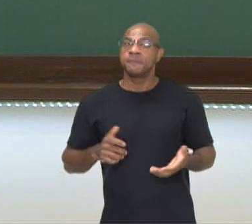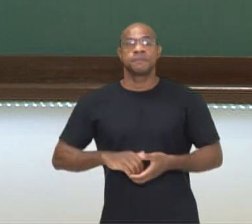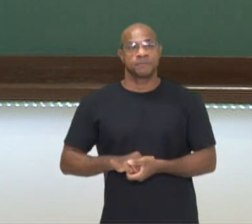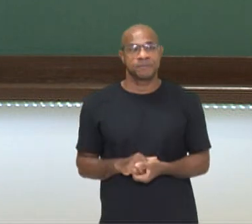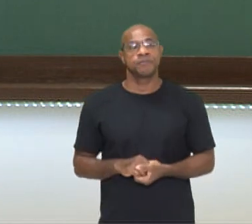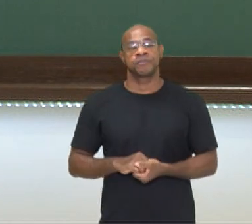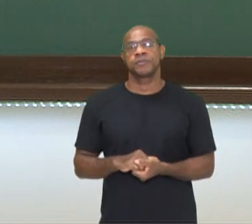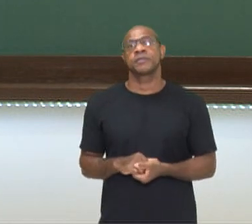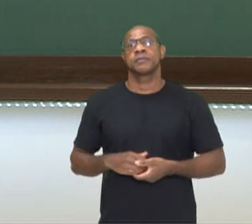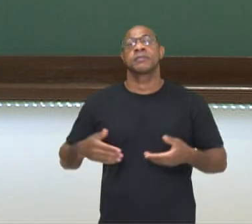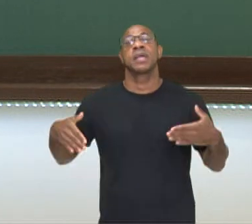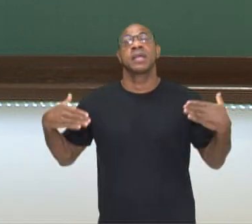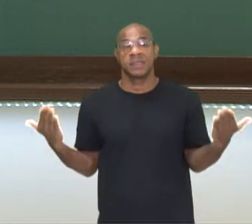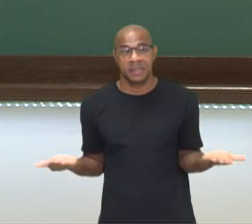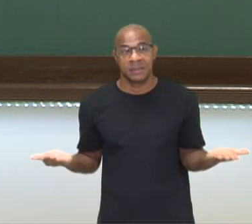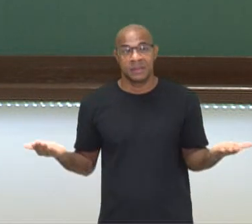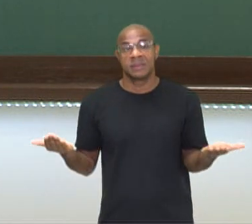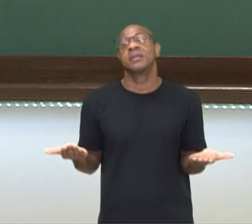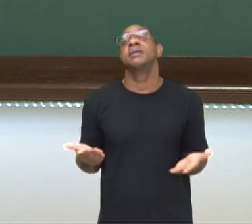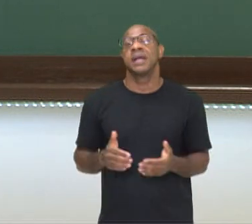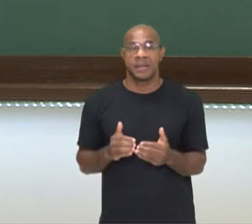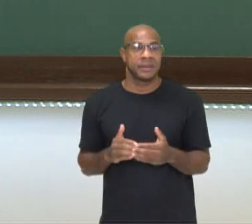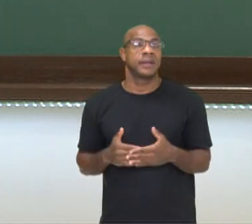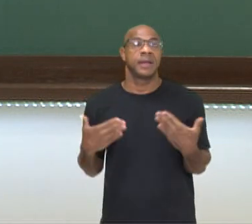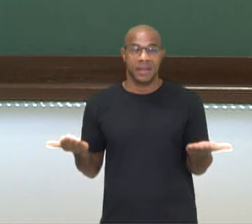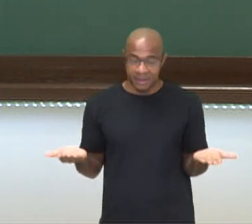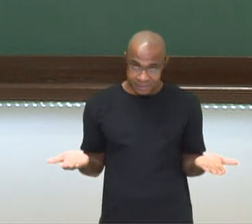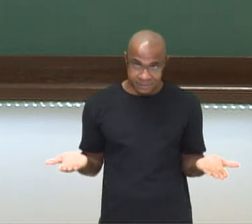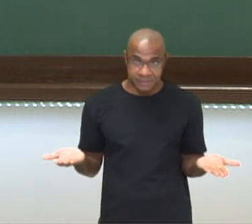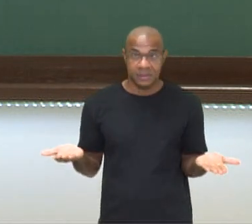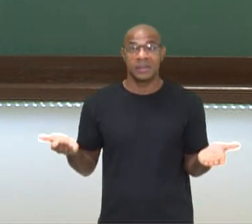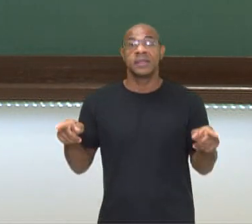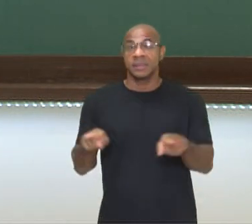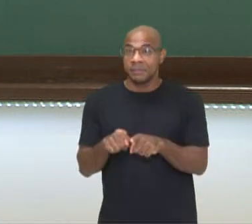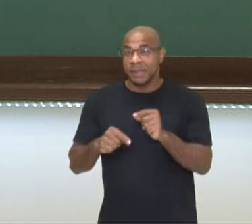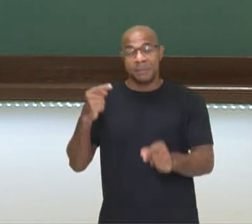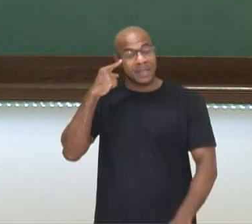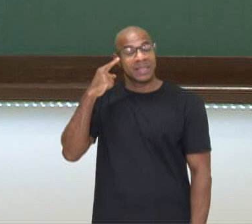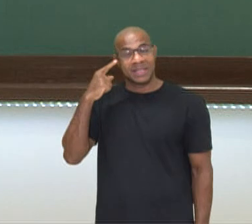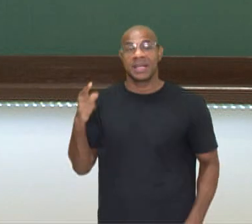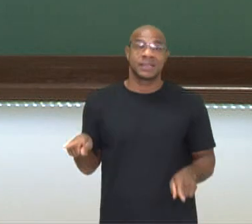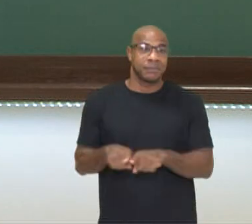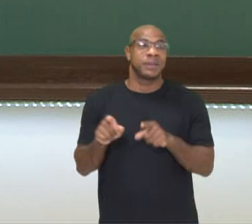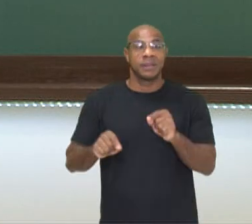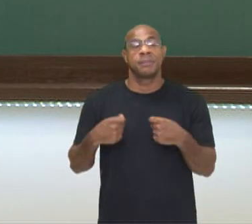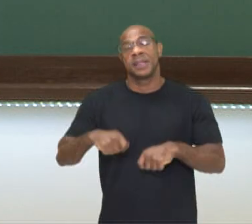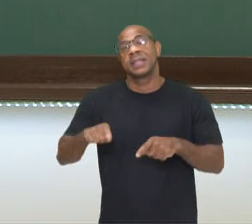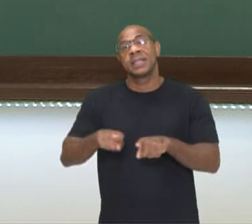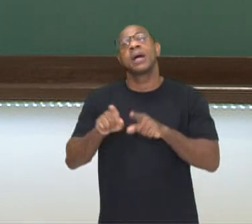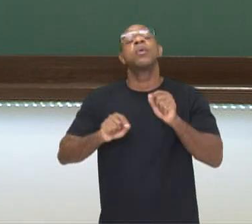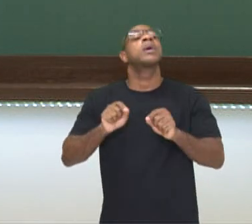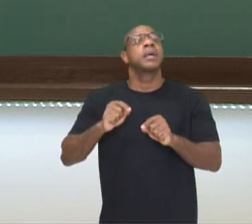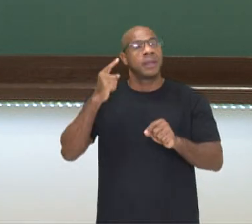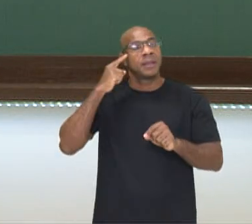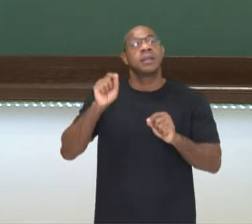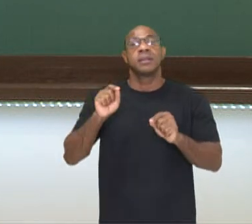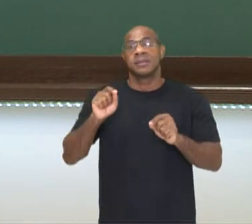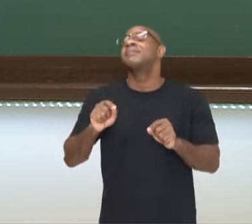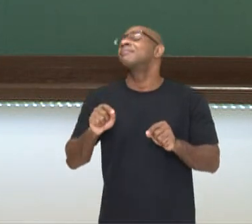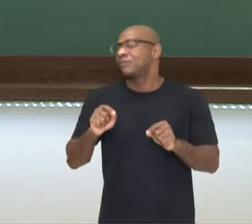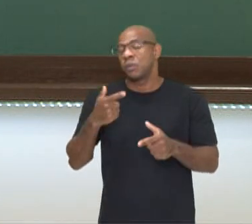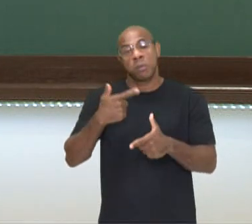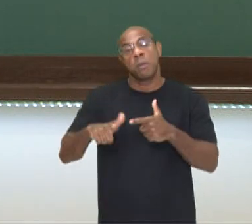gente tem disponível agora. Vai muito além disso. Além de pensar nisso, ainda você tem que pensar no